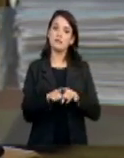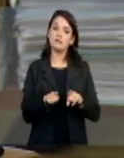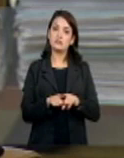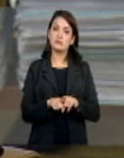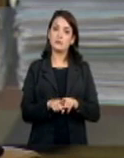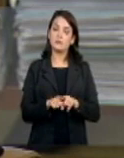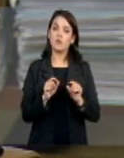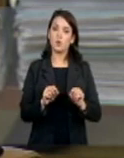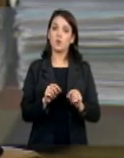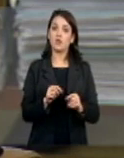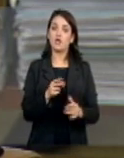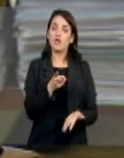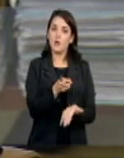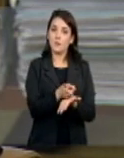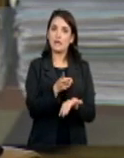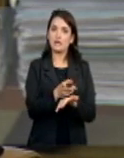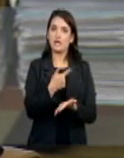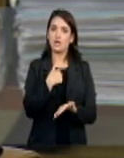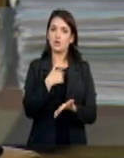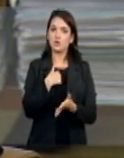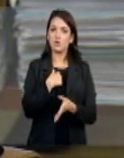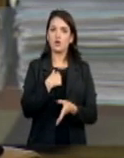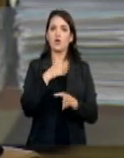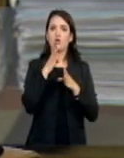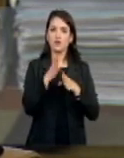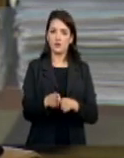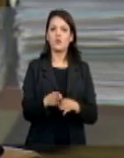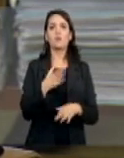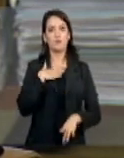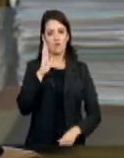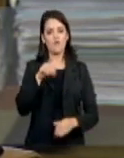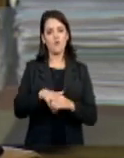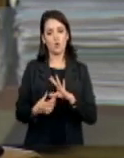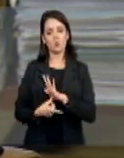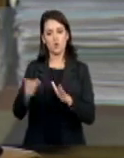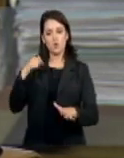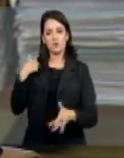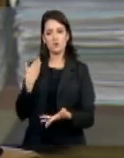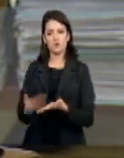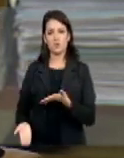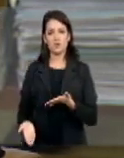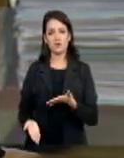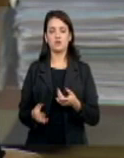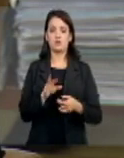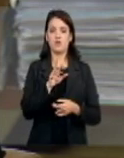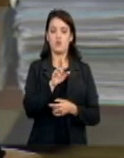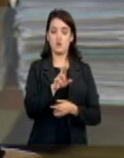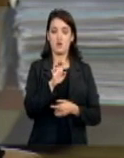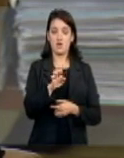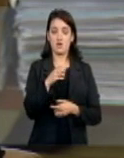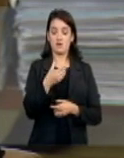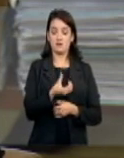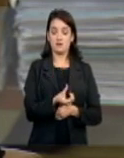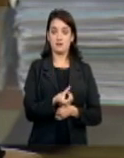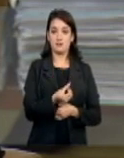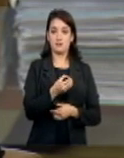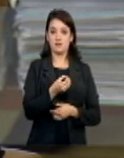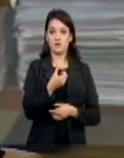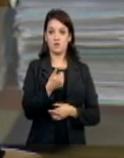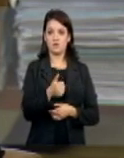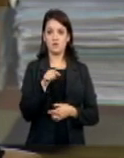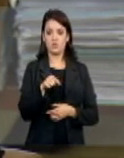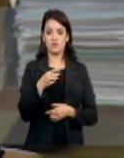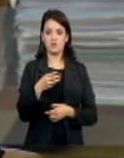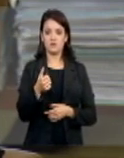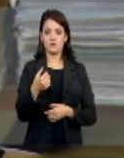mantendo me fiel sentido do voto vencido que proferiu no rs 601 e 214 são paulo observa